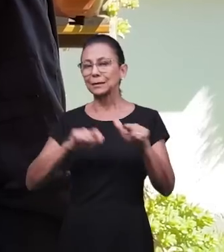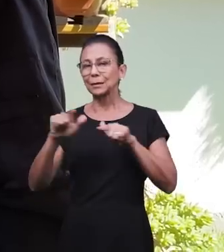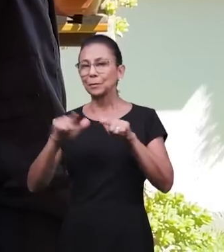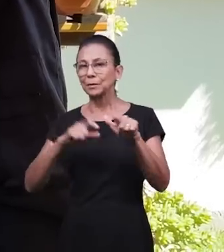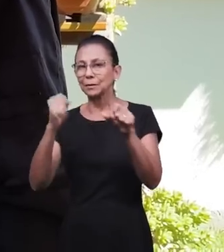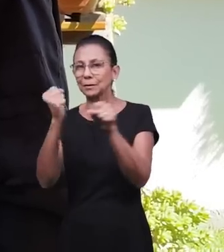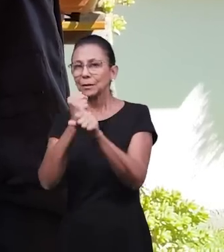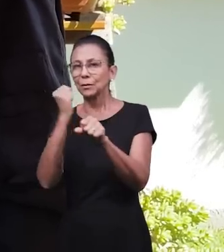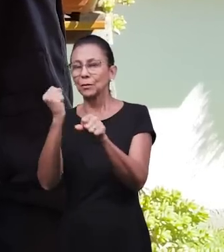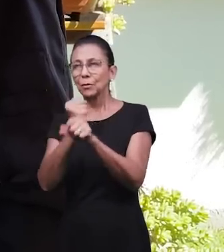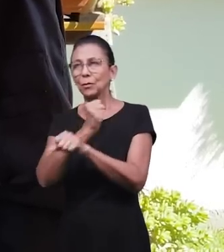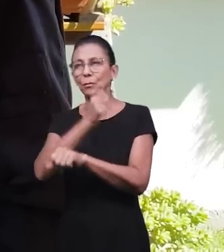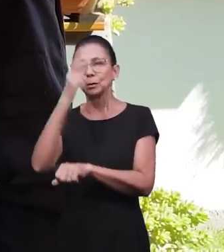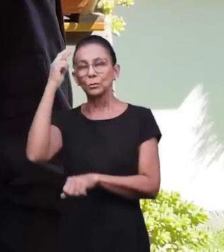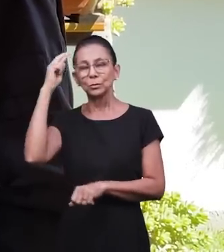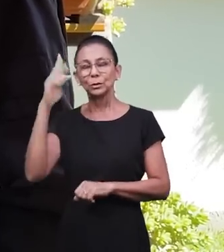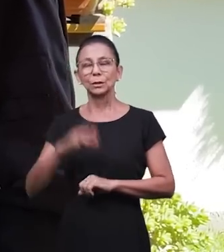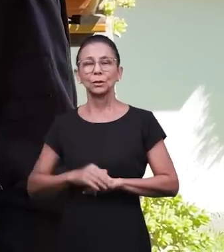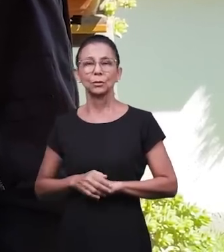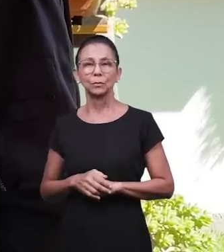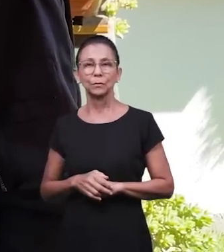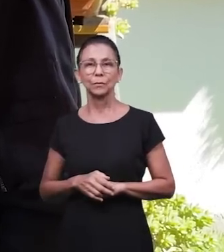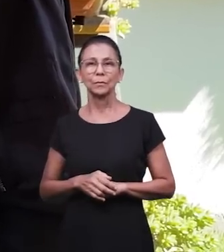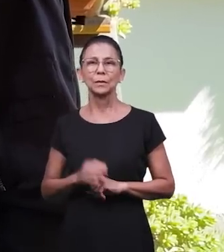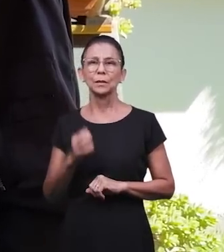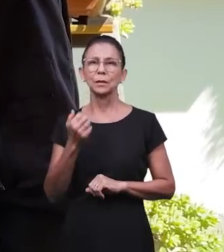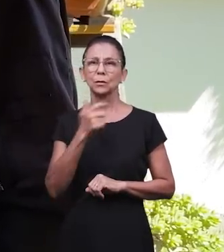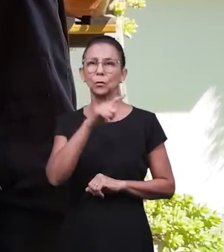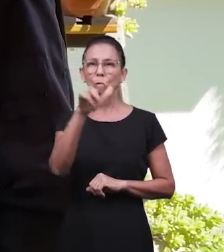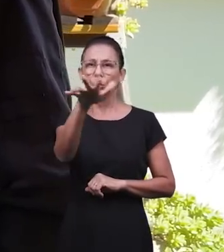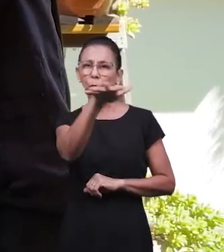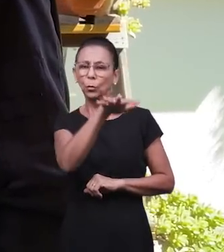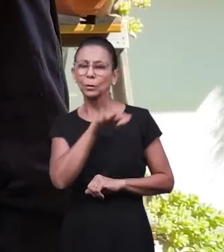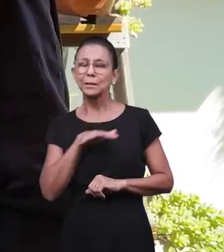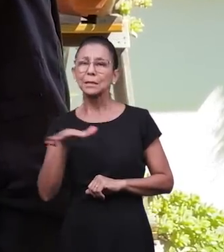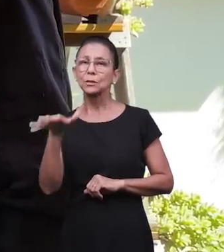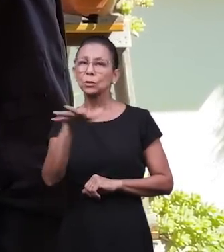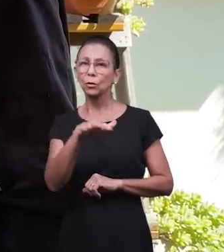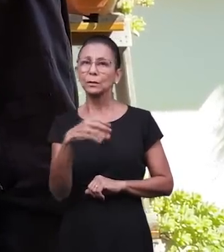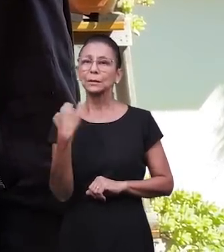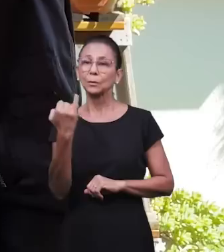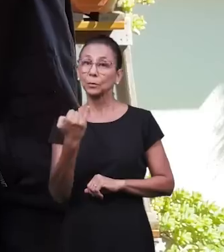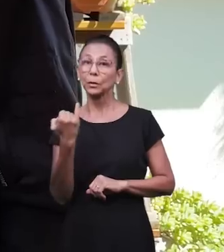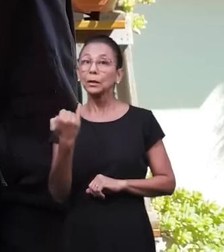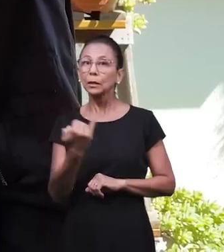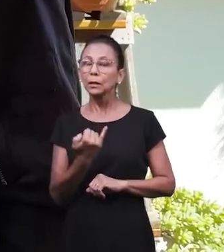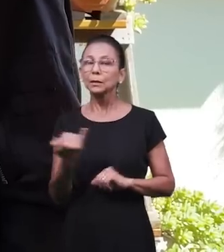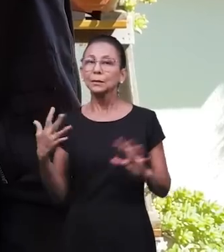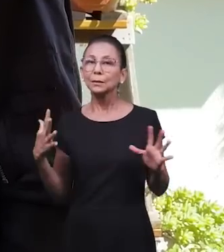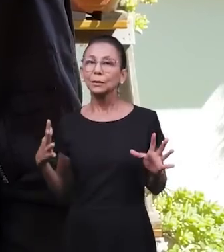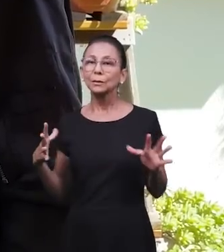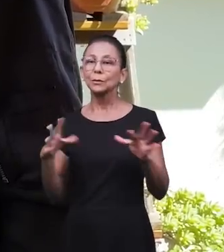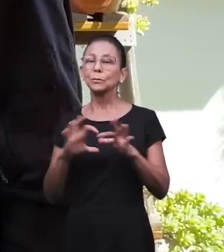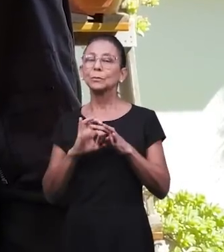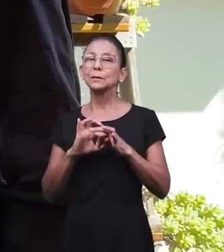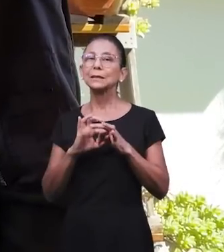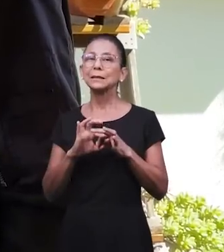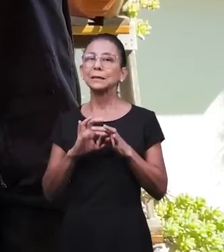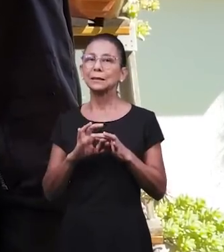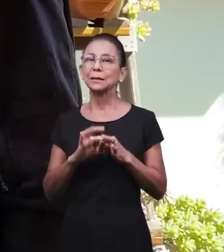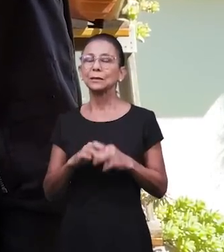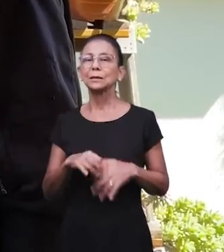Não só aqui na cidade de Chapecó, como também na nossa região. Então eu vejo assim que essa integração, né?